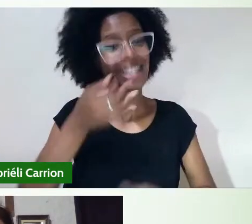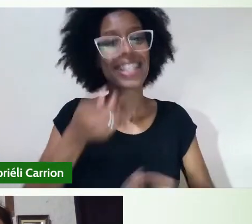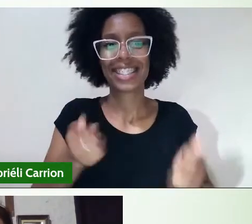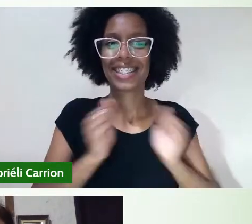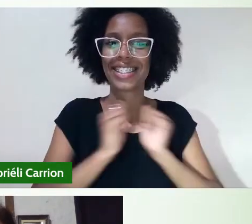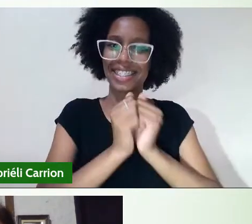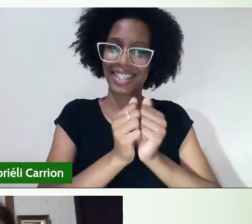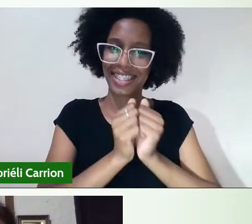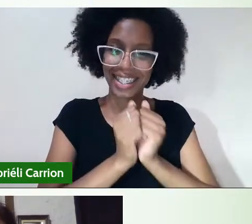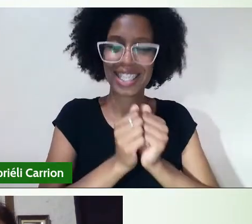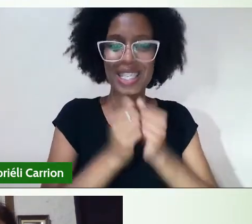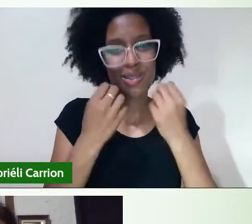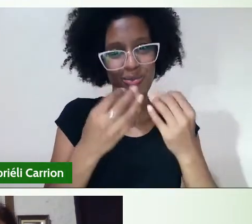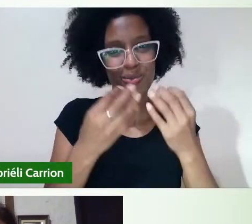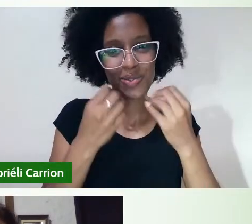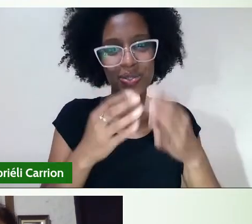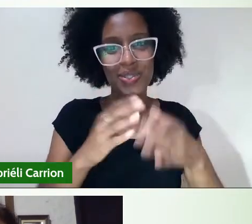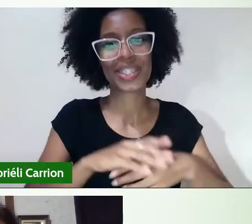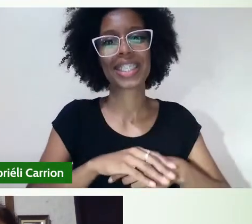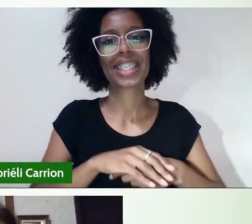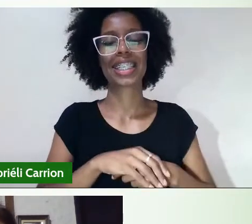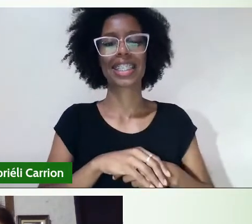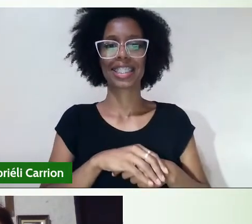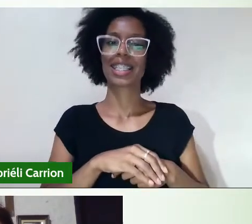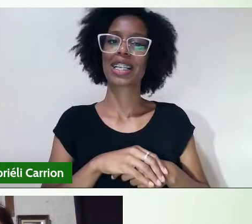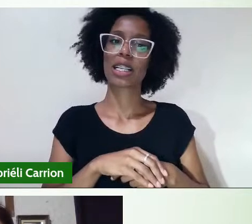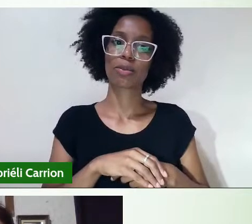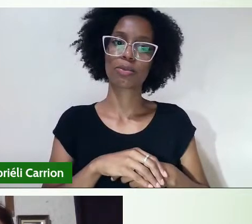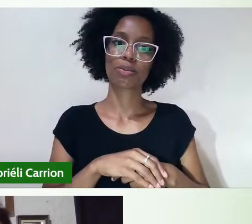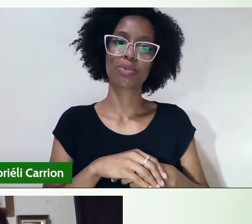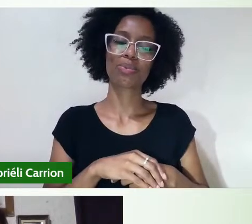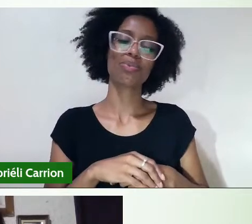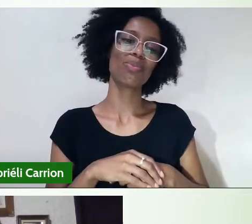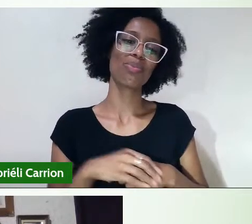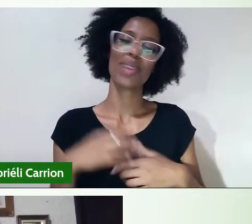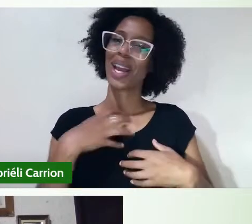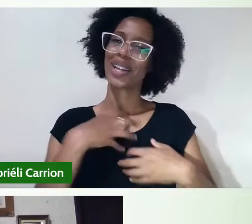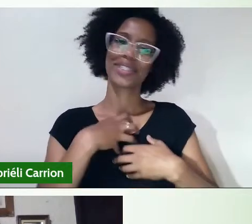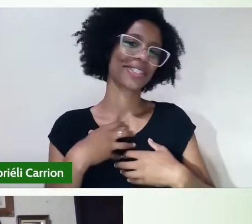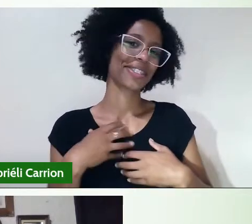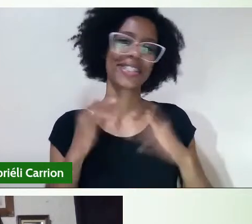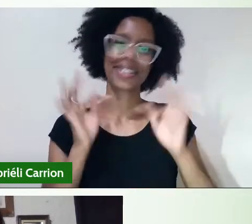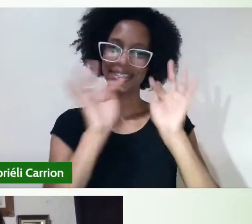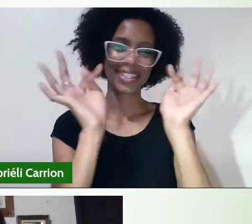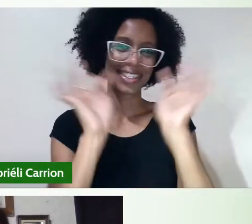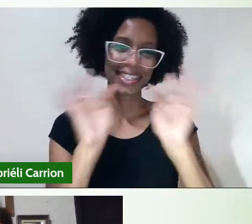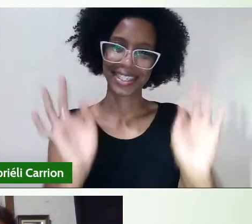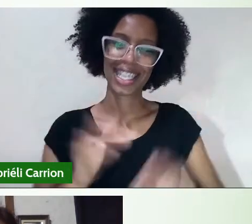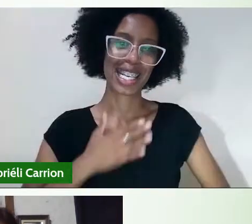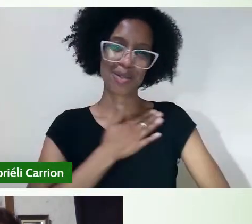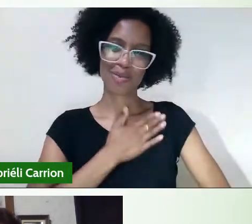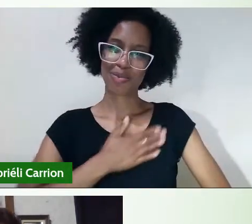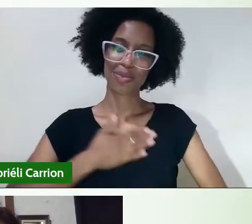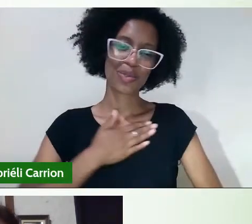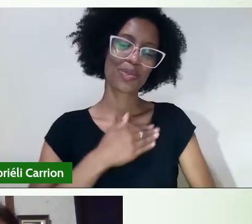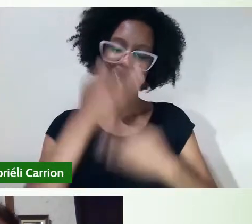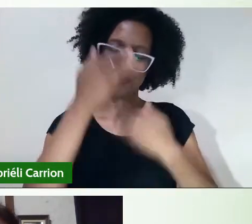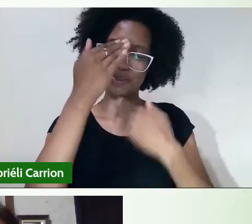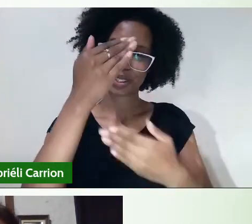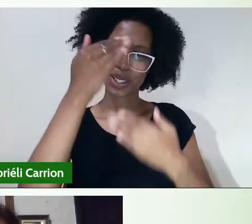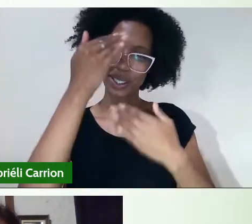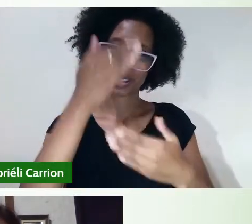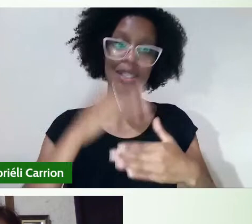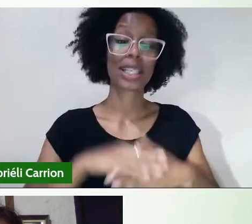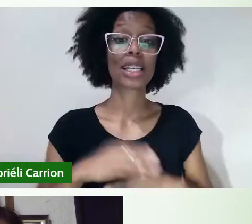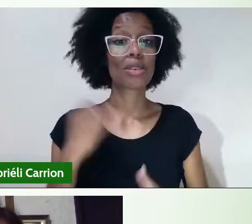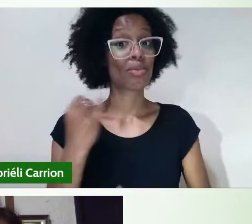estará conosco em outra oportunidade. Será um enorme prazer, Cláudia, muito importante mesmo. E queria,